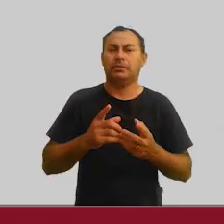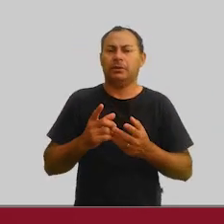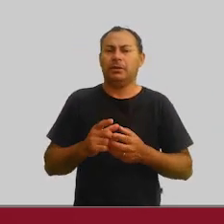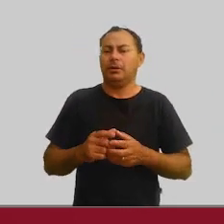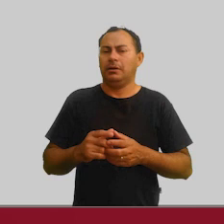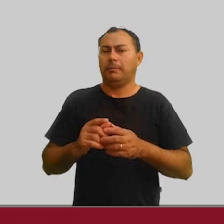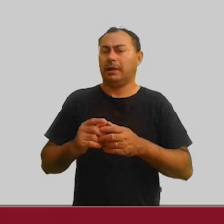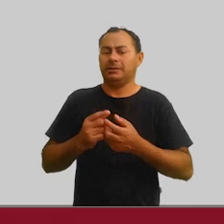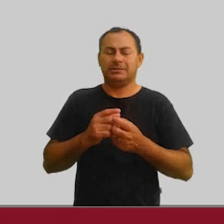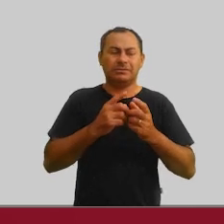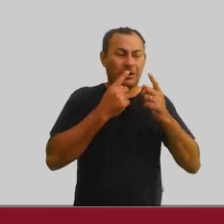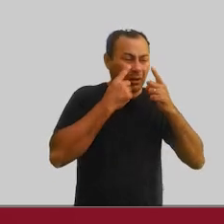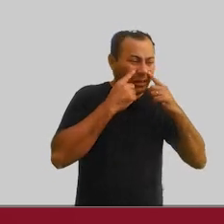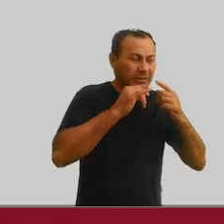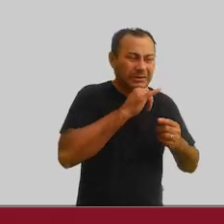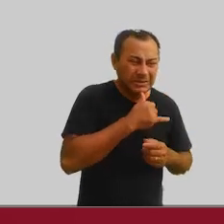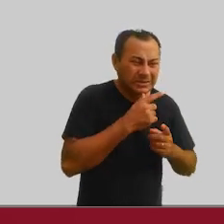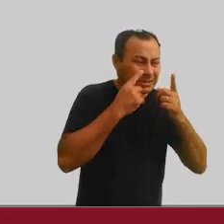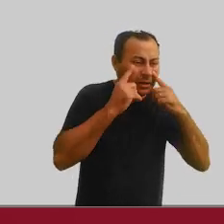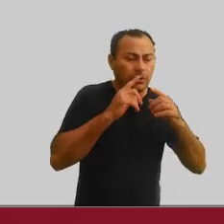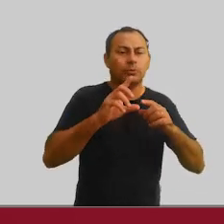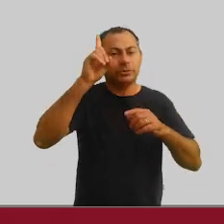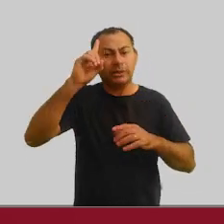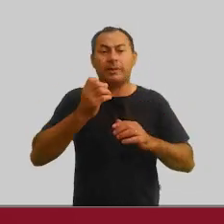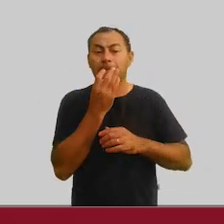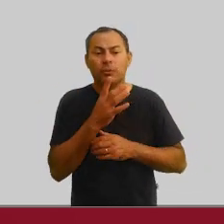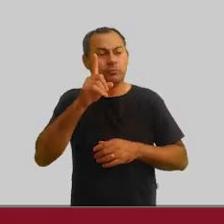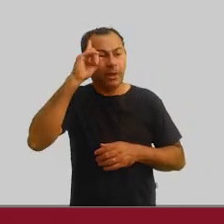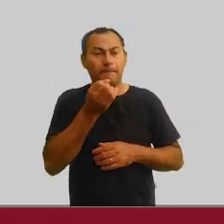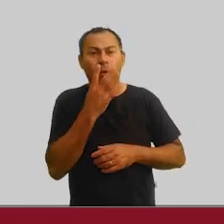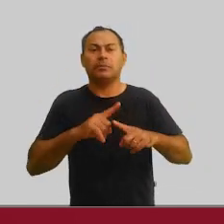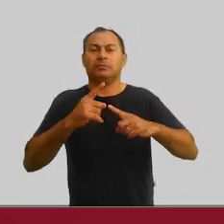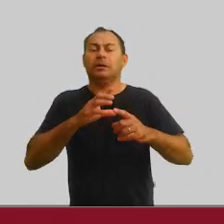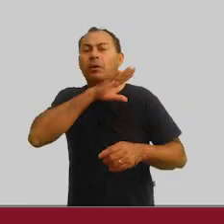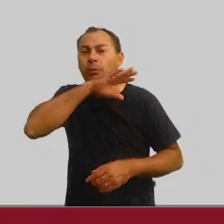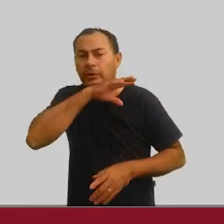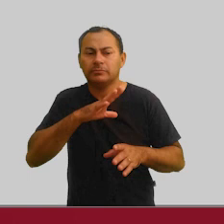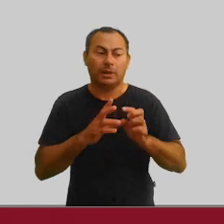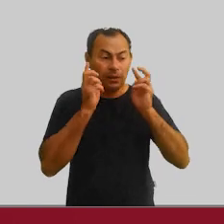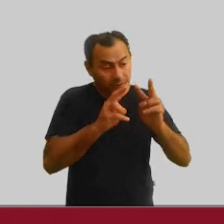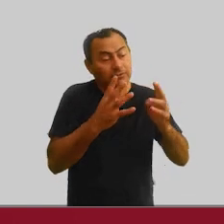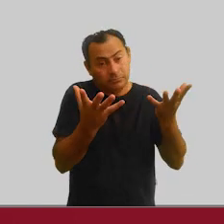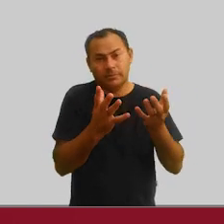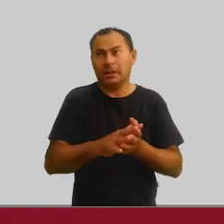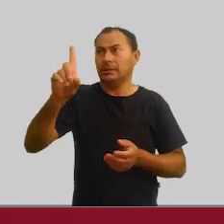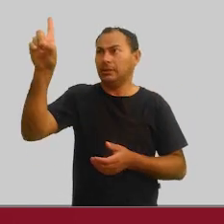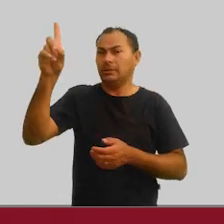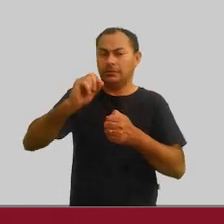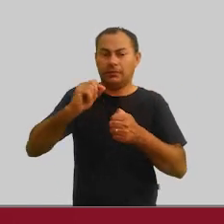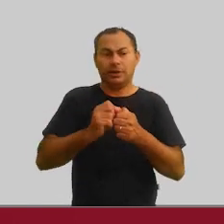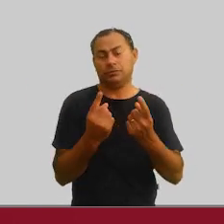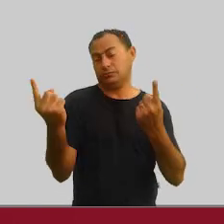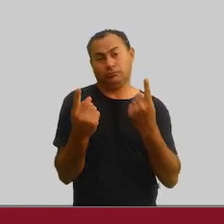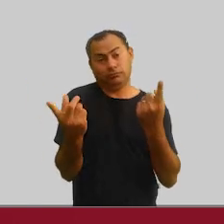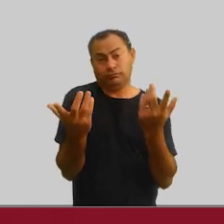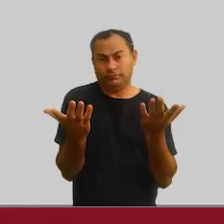tolo na casa da alegria. Quando os dias forem bons, aproveite-os bem, mas quando forem ruins, considere: Deus fez tanto